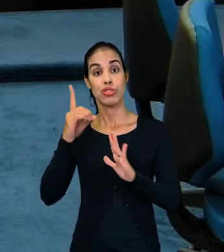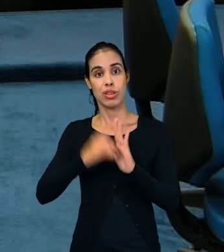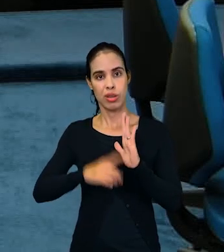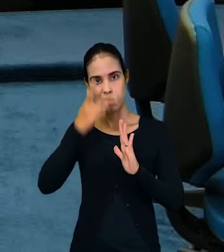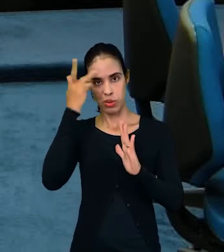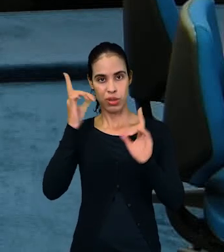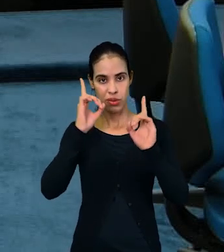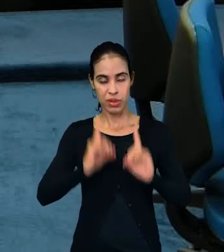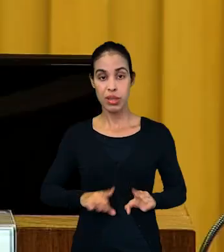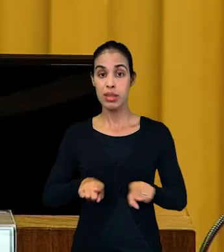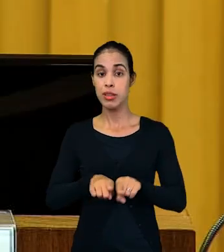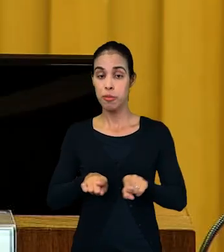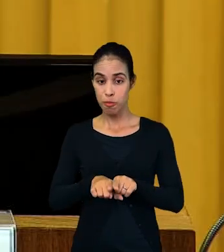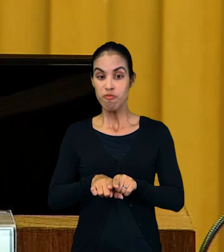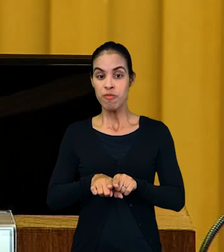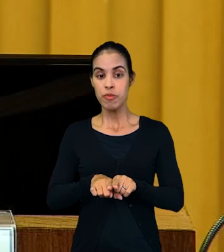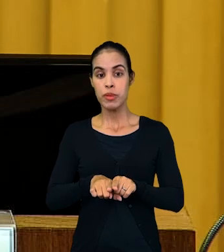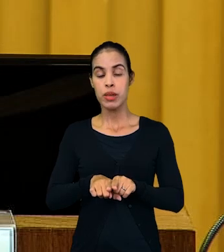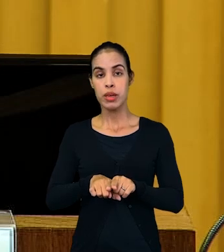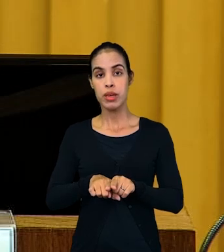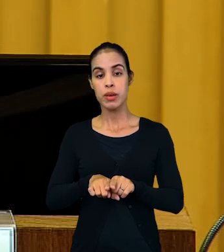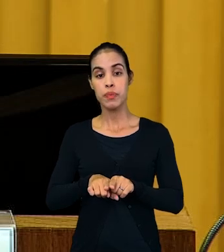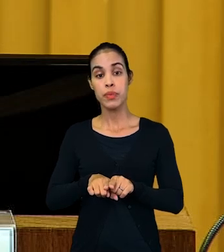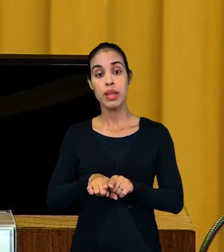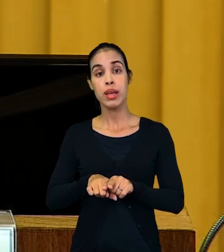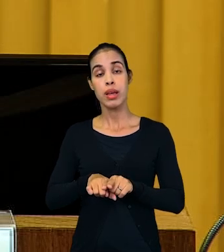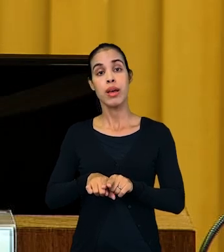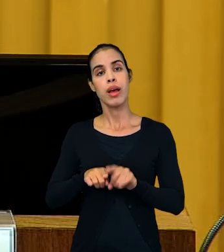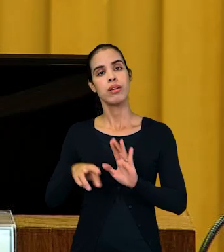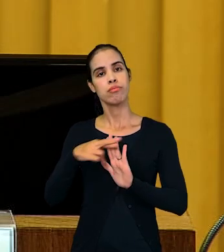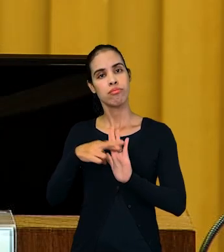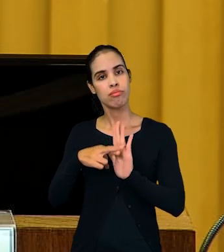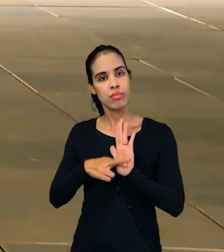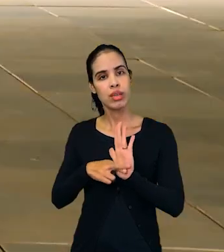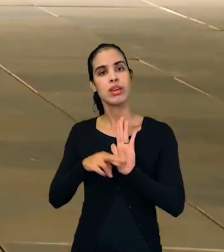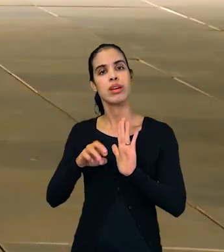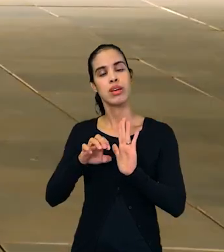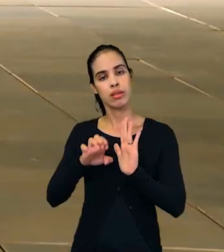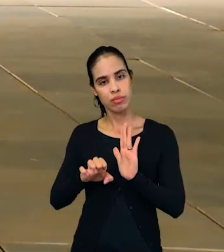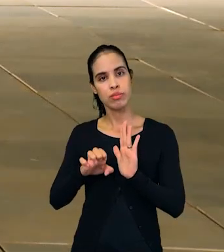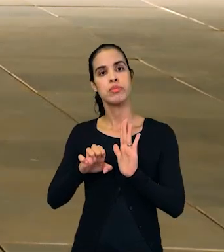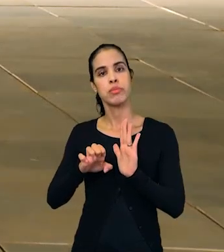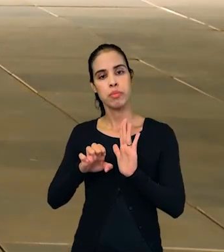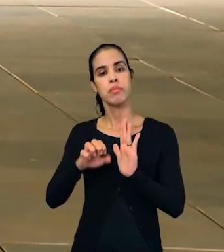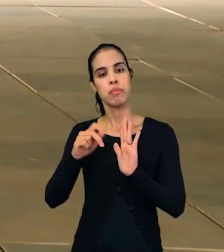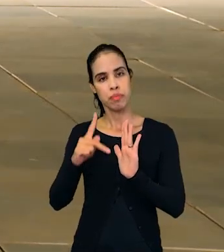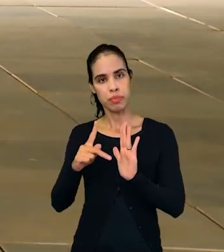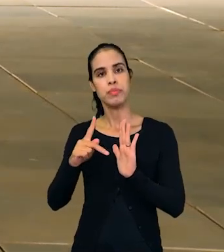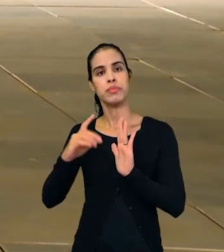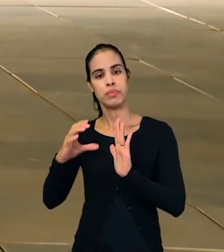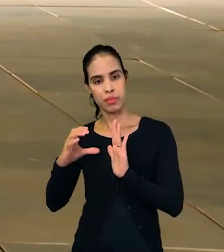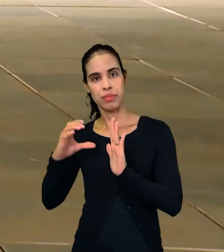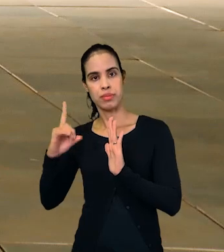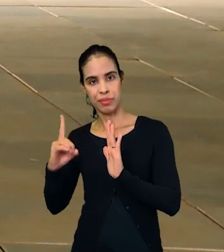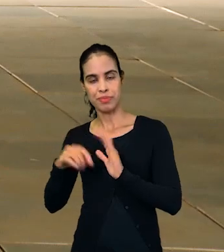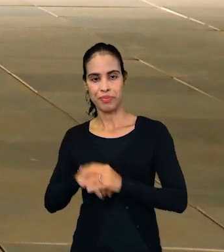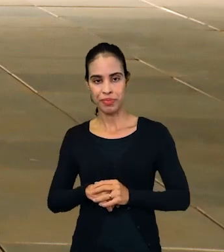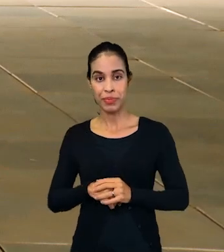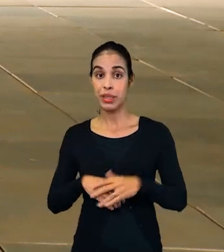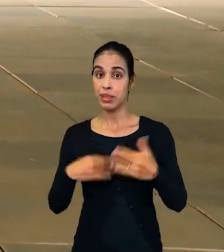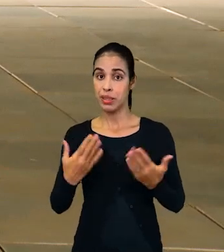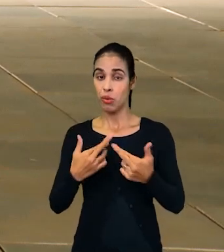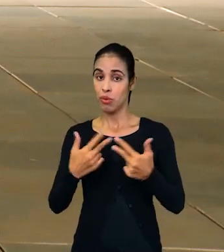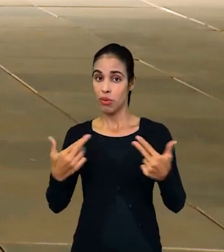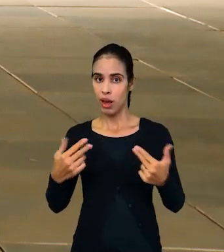Pessoas com Deficiência e o Estatuto da Pessoa com Deficiência. Para a ministra, esses regramentos devem